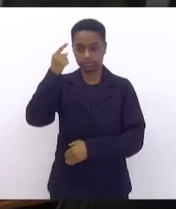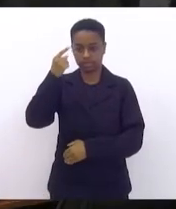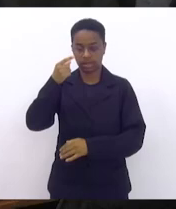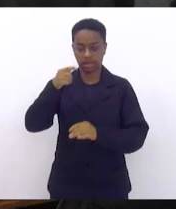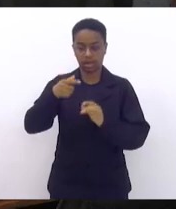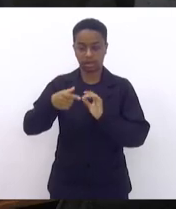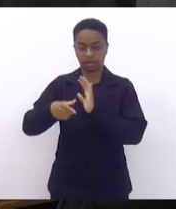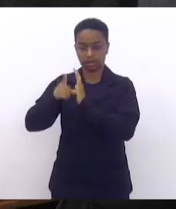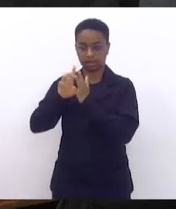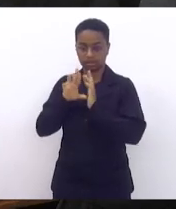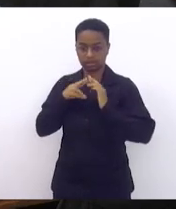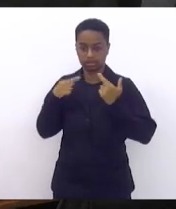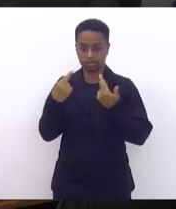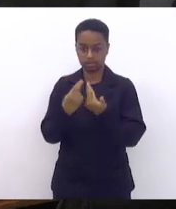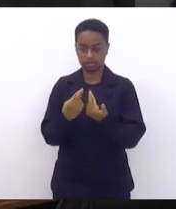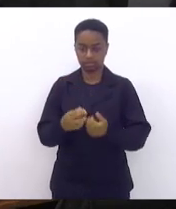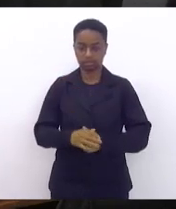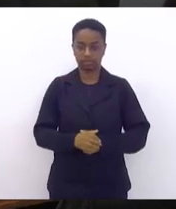anterior